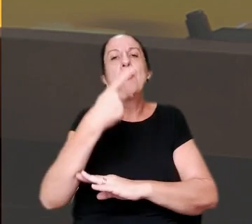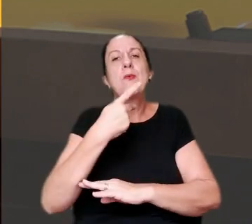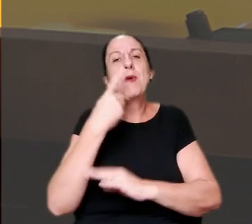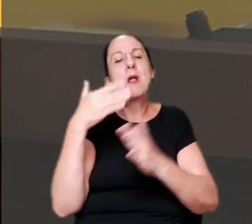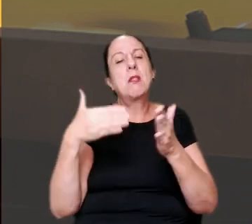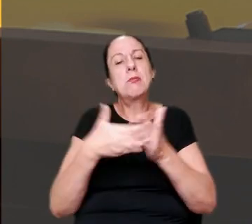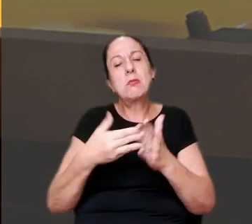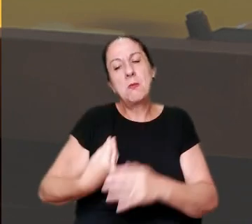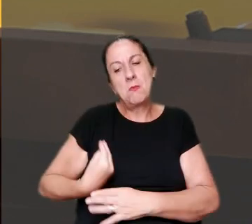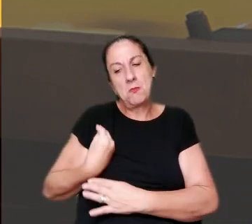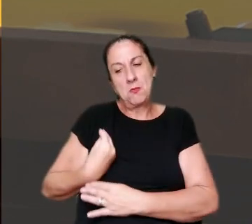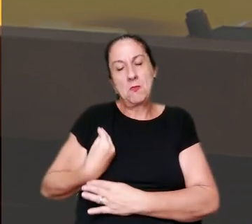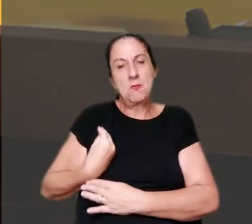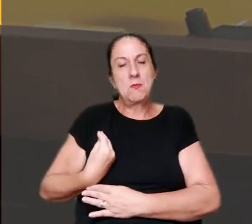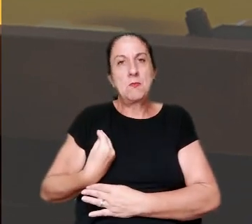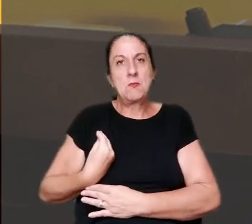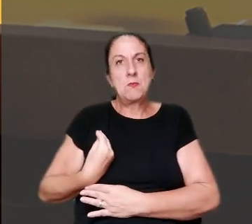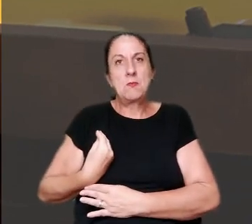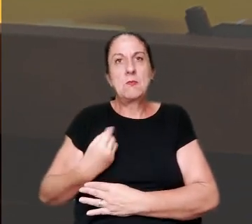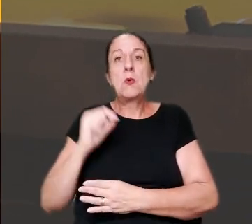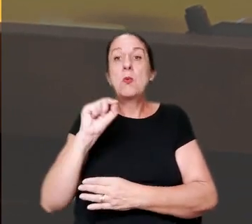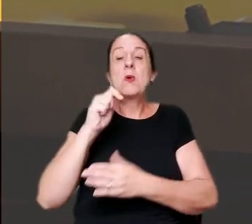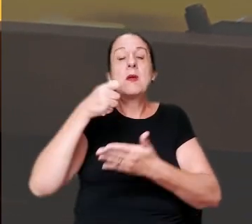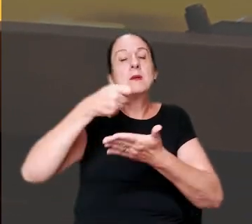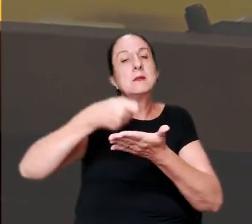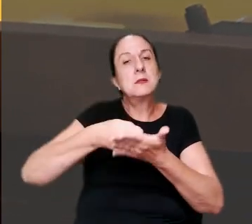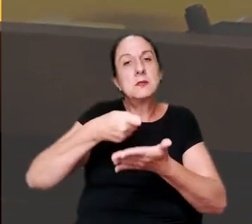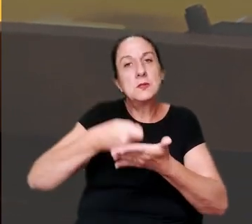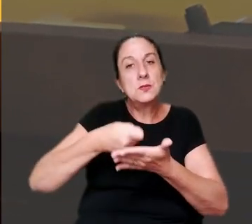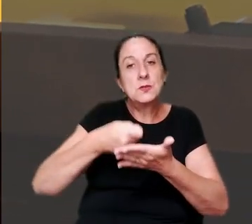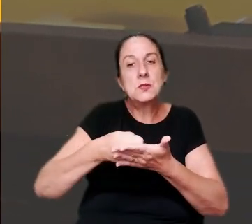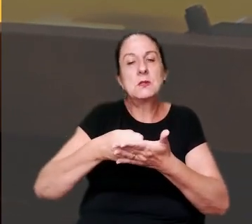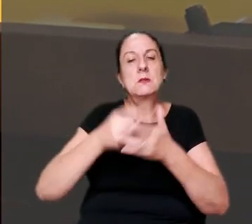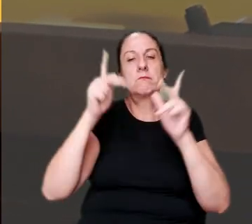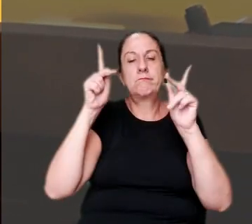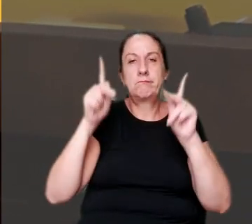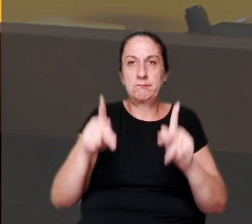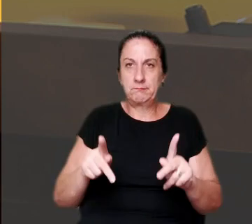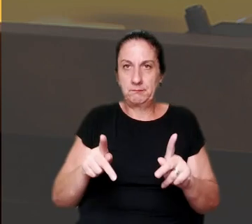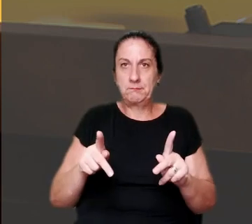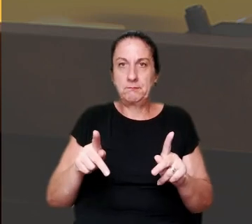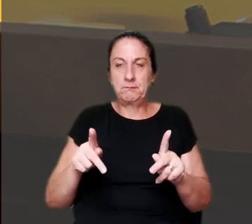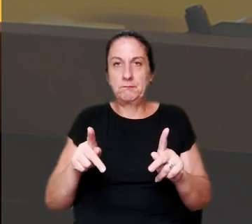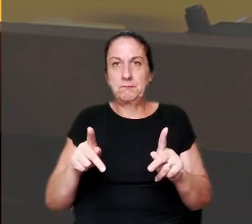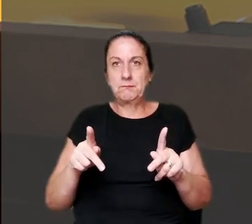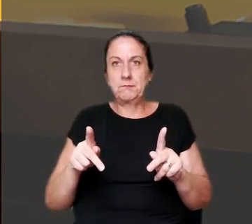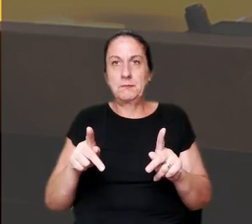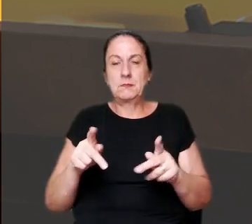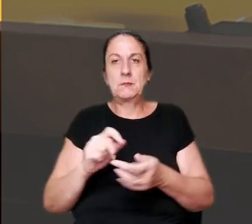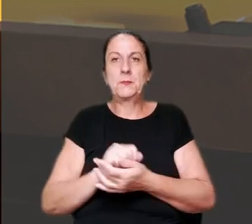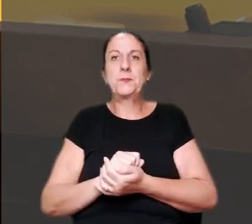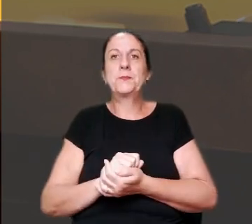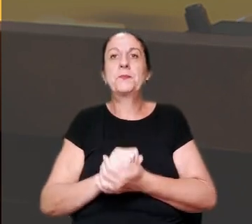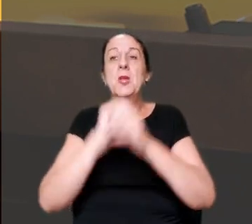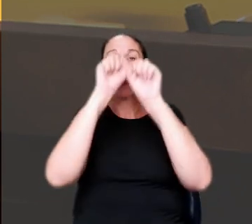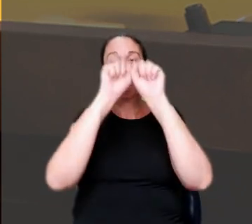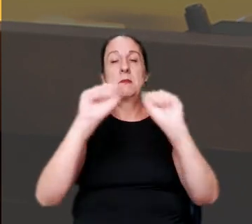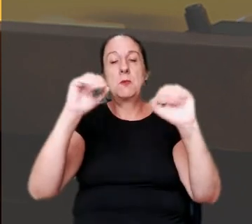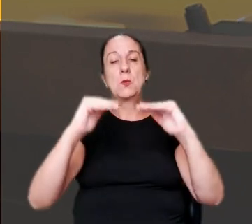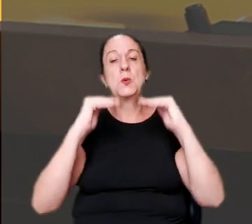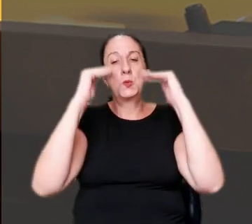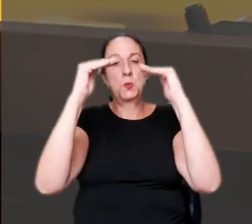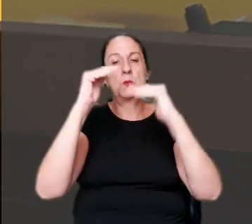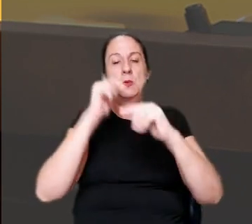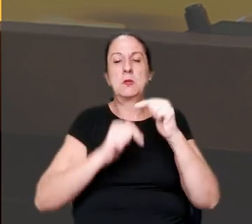acordo com o tempo que nós vivemos, com as exigências do povo. E o Tribunal